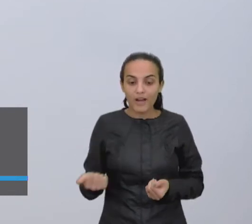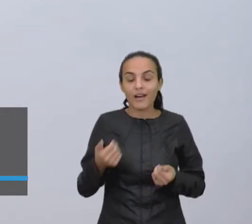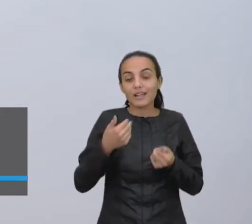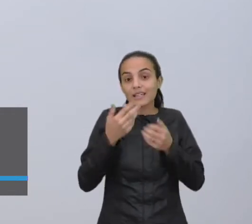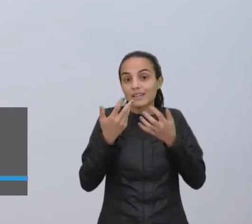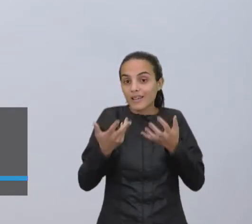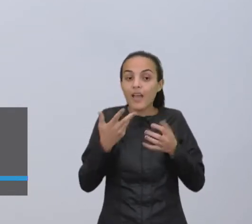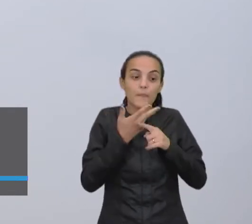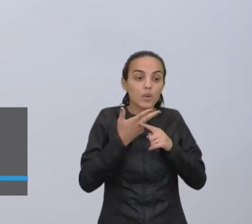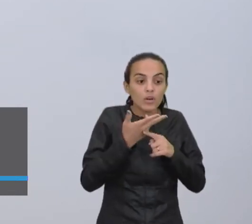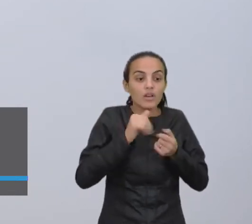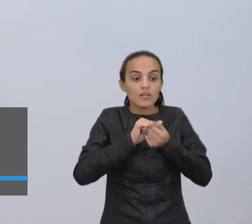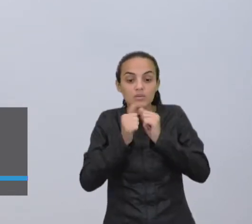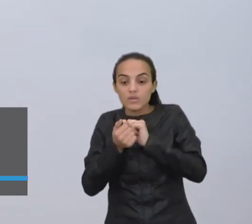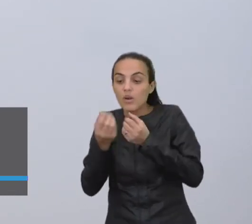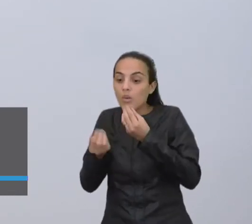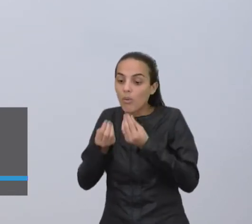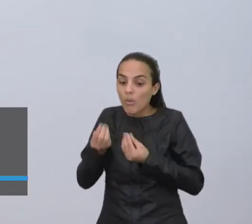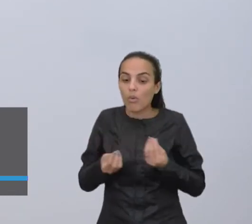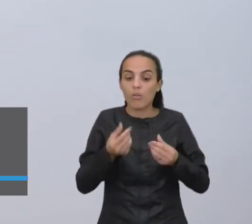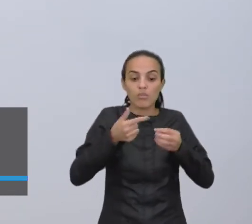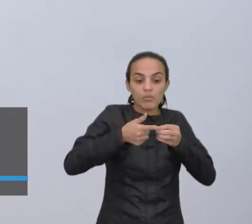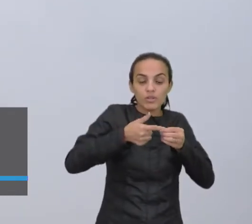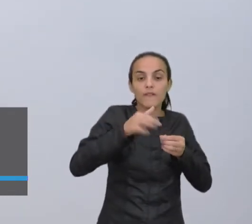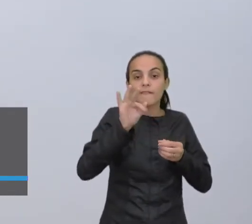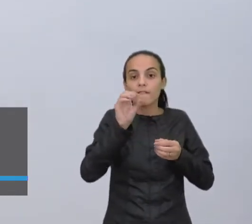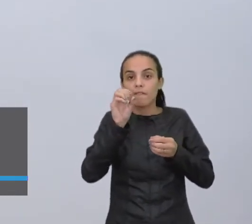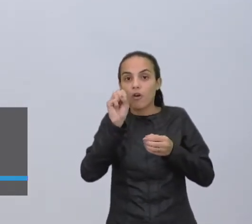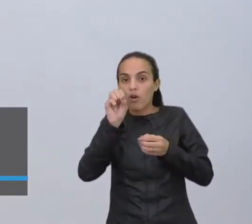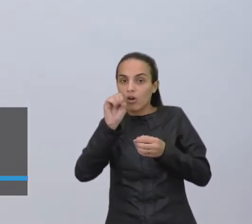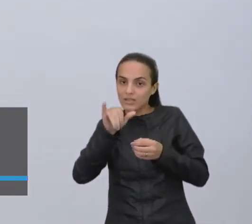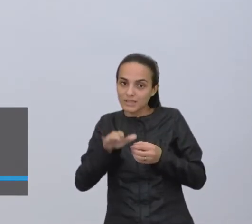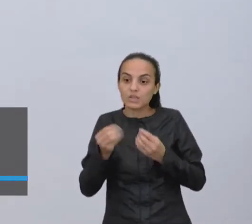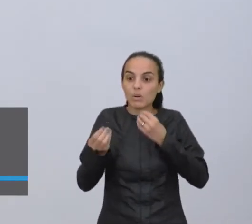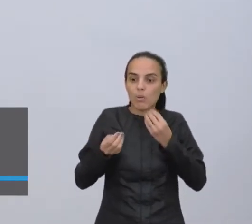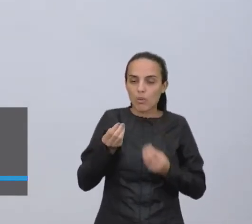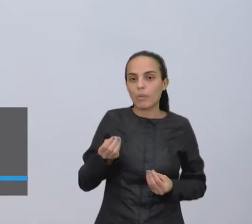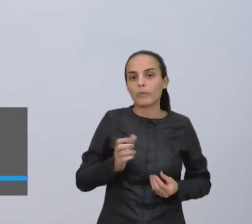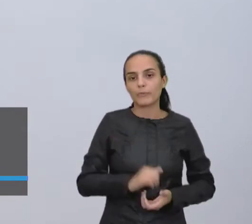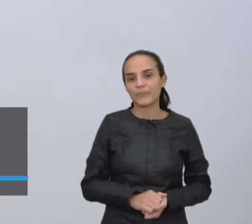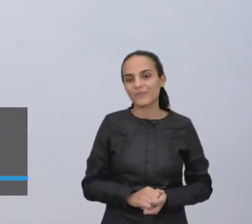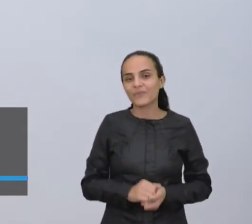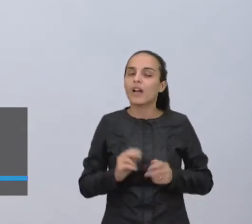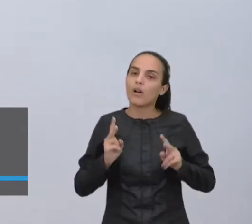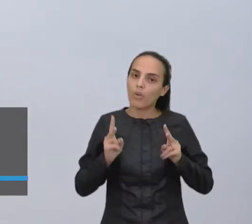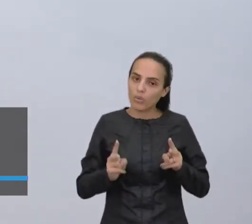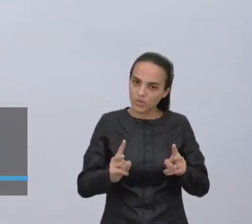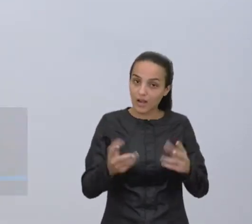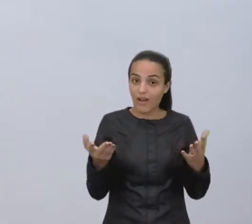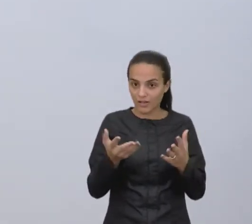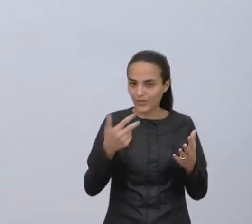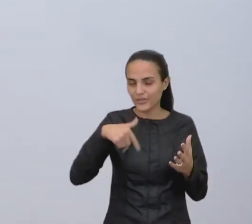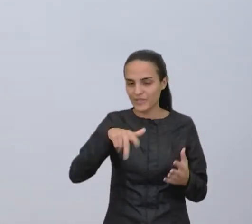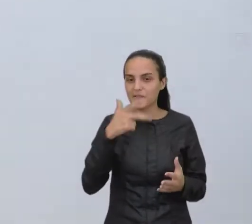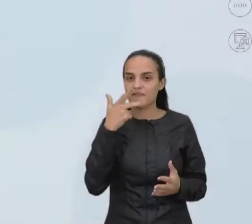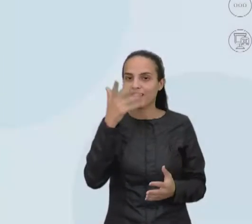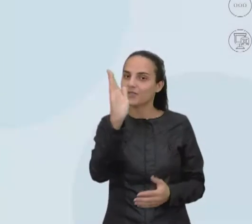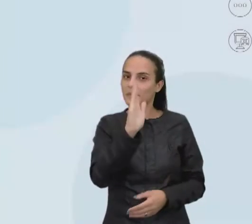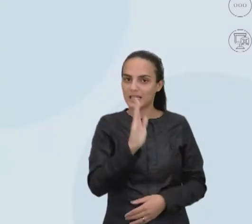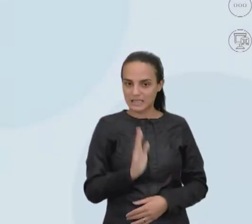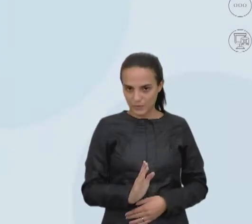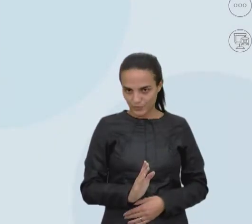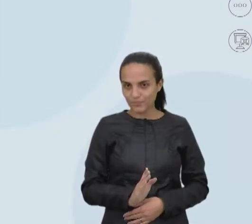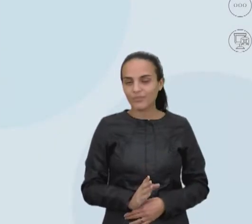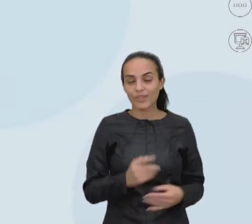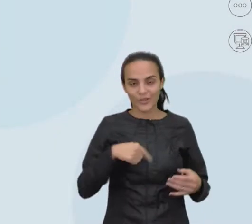substituir combustíveis fósseis por combustíveis renováveis. Continuando, agora a gente vai falar de Brasil, né? A gente estava falando